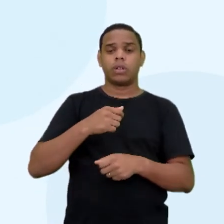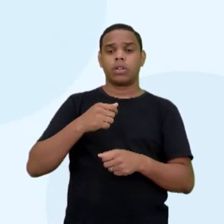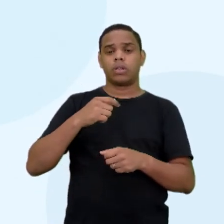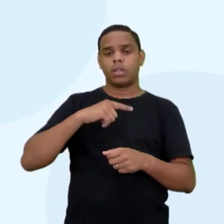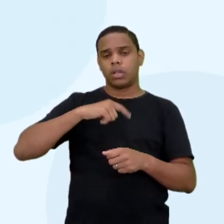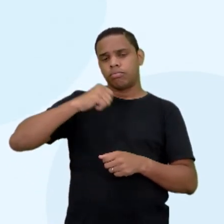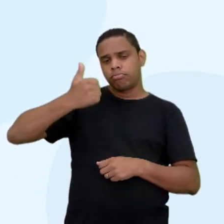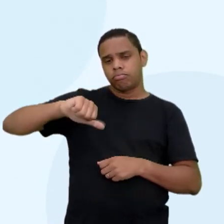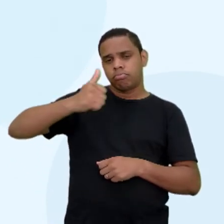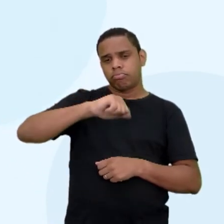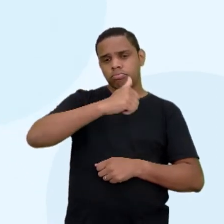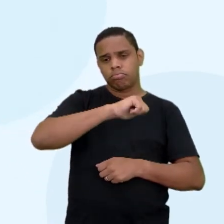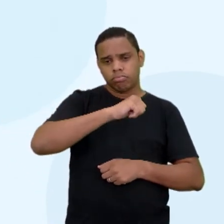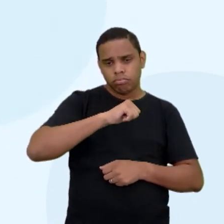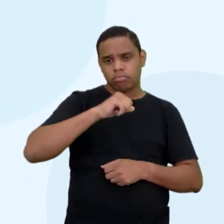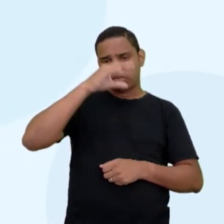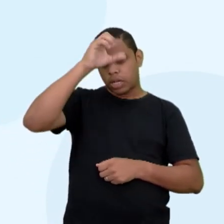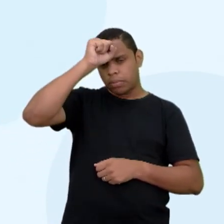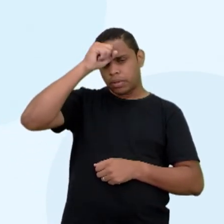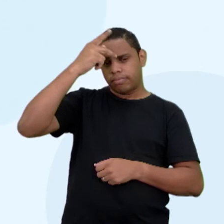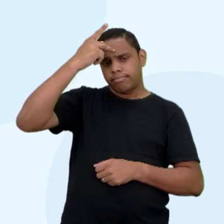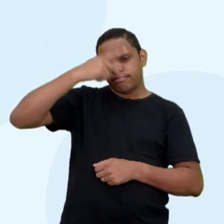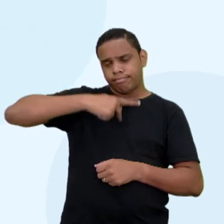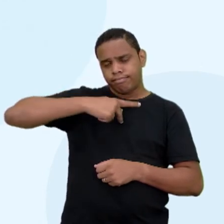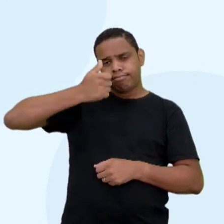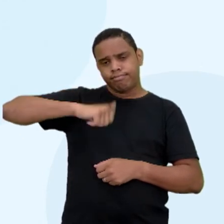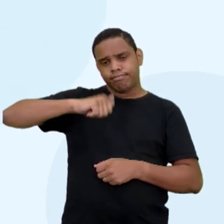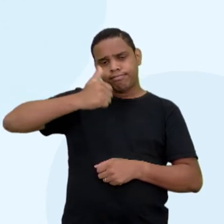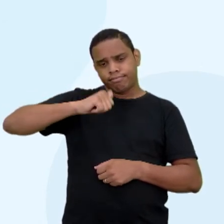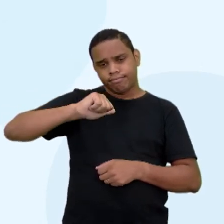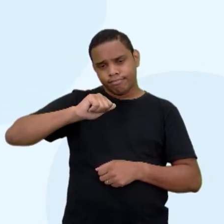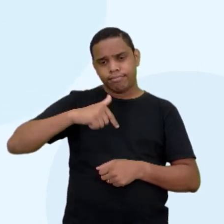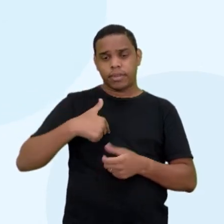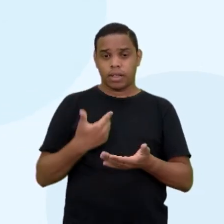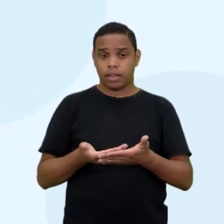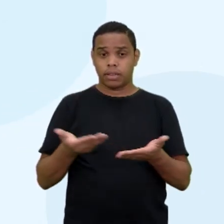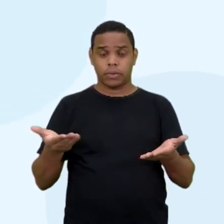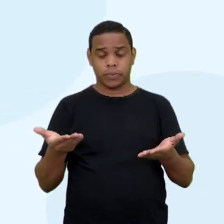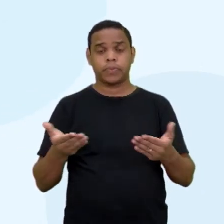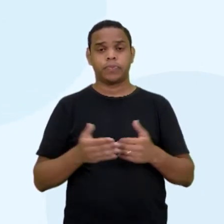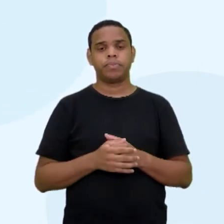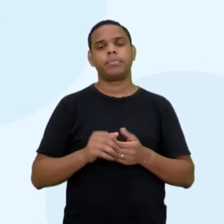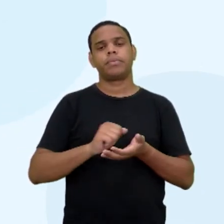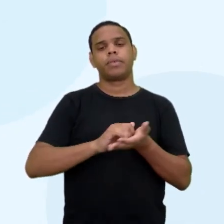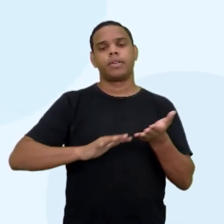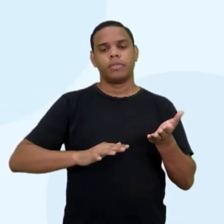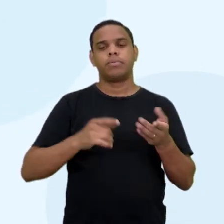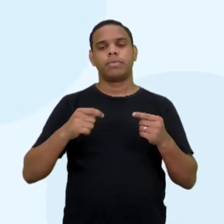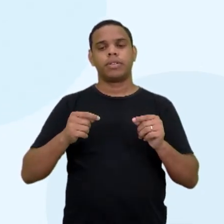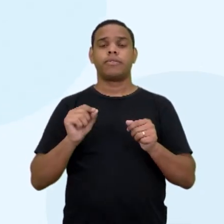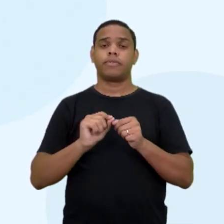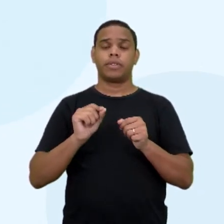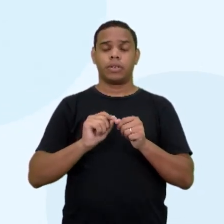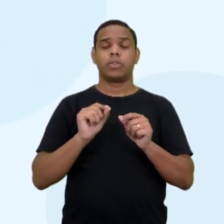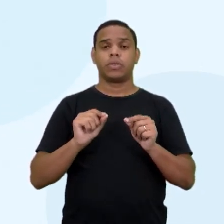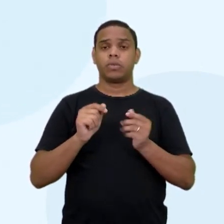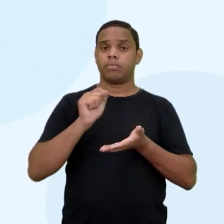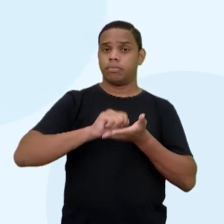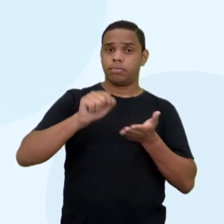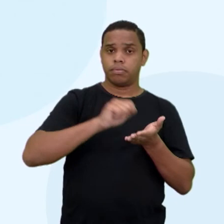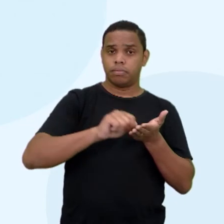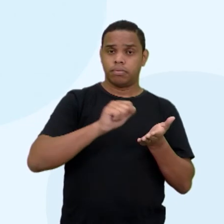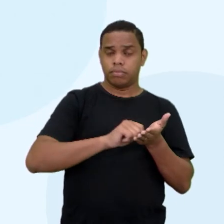uma autoavaliação dos seus aprendizados até este momento. A atividade deverá ser feita por